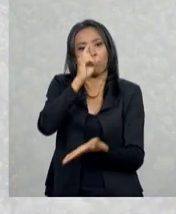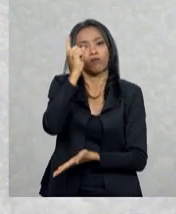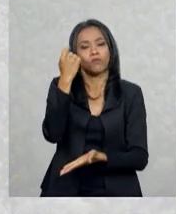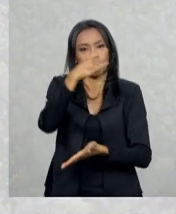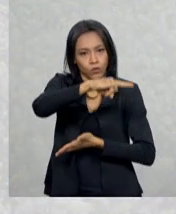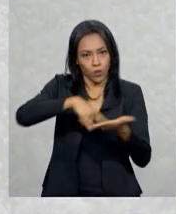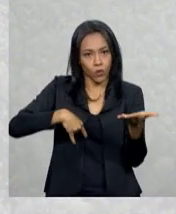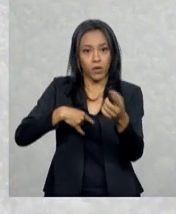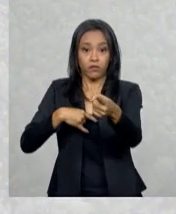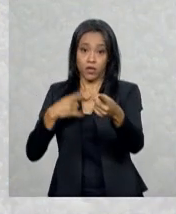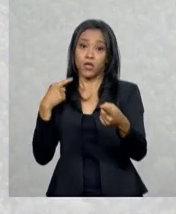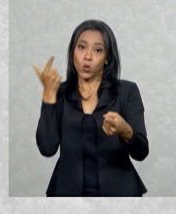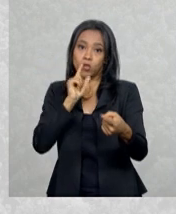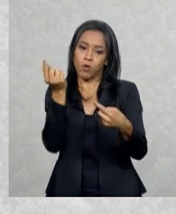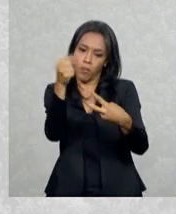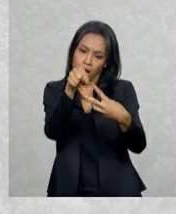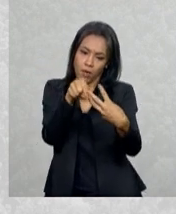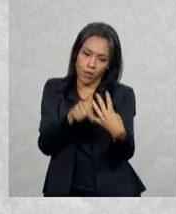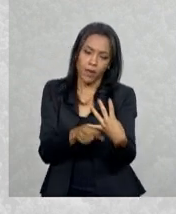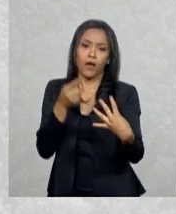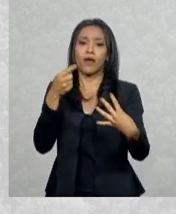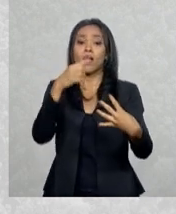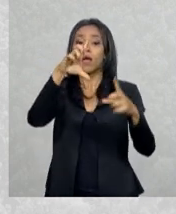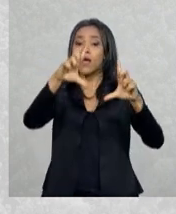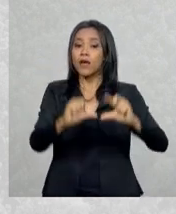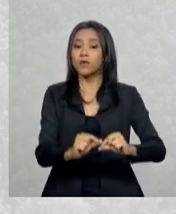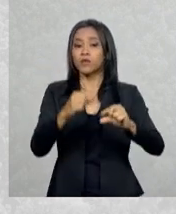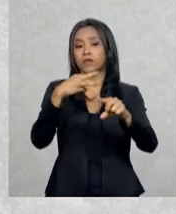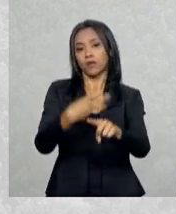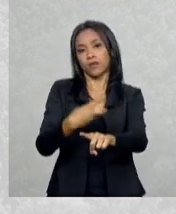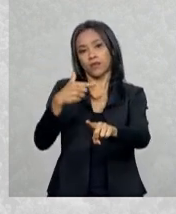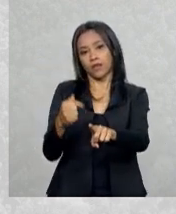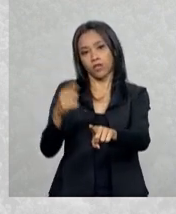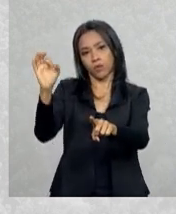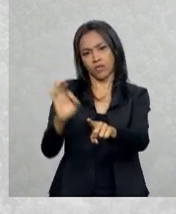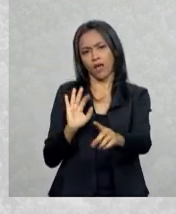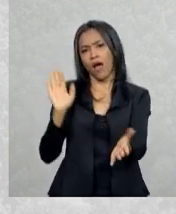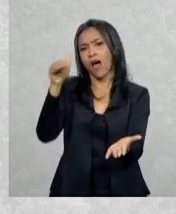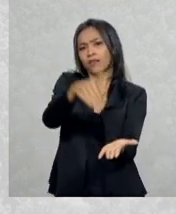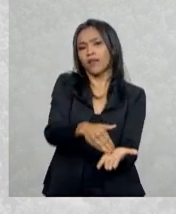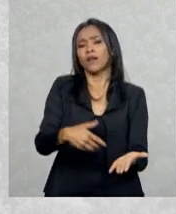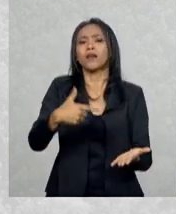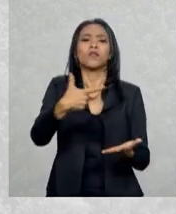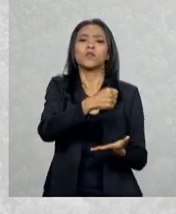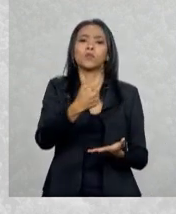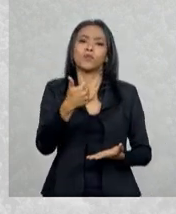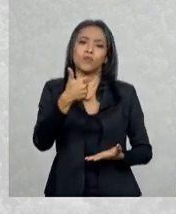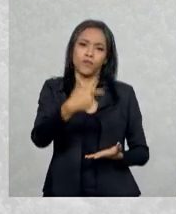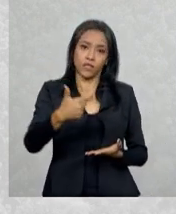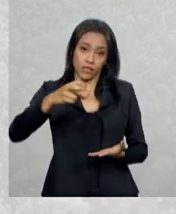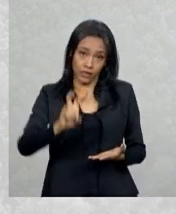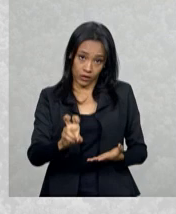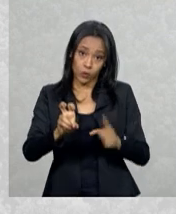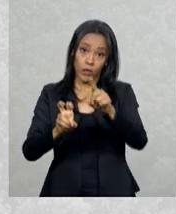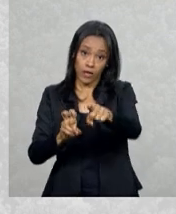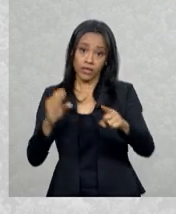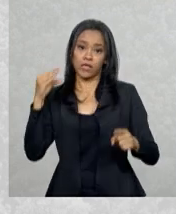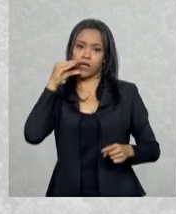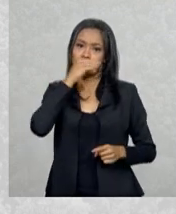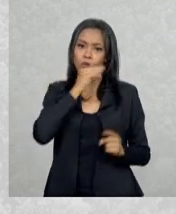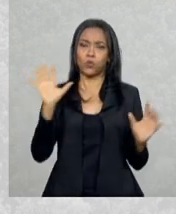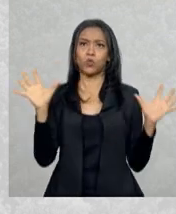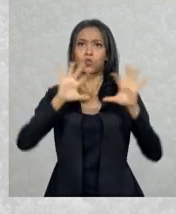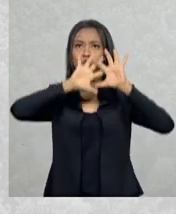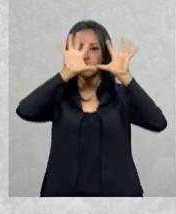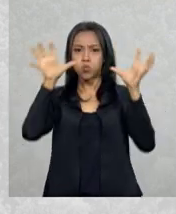importantes para reduzir em 37 por cento até 2025 as emissões de gases do efeito estufa o país quer